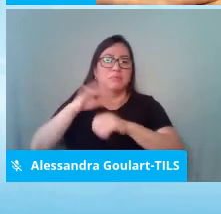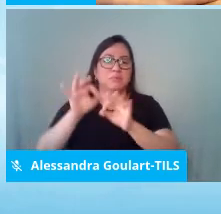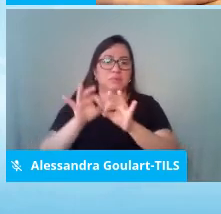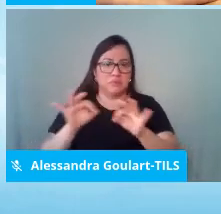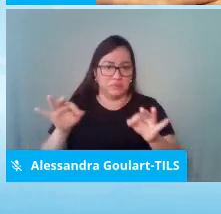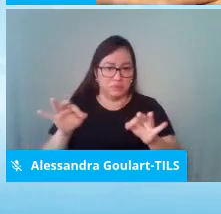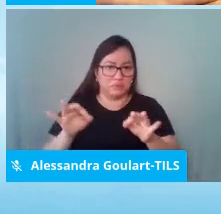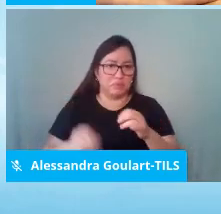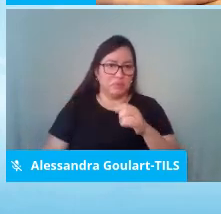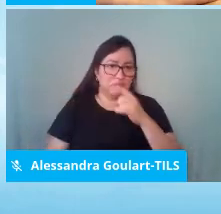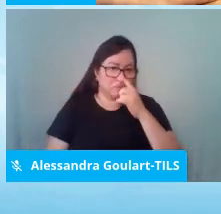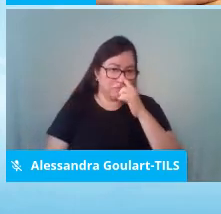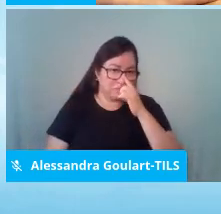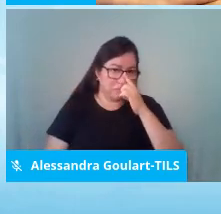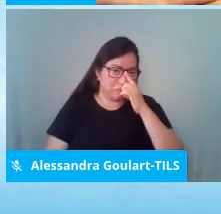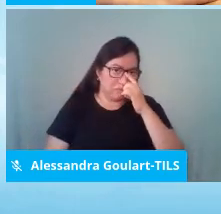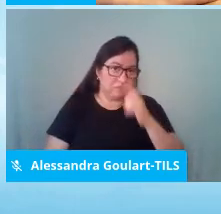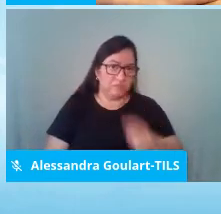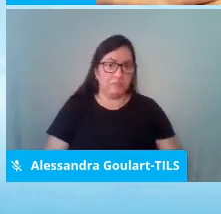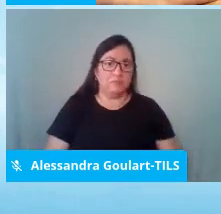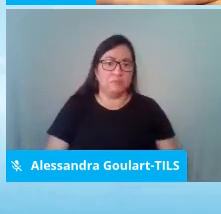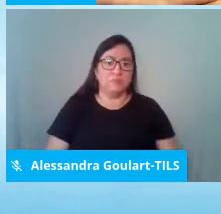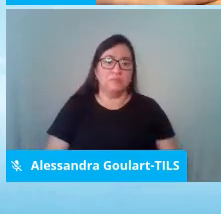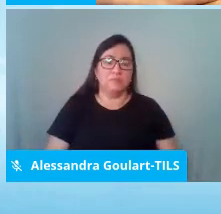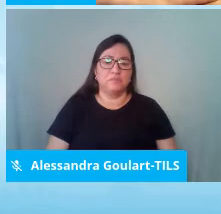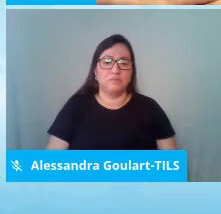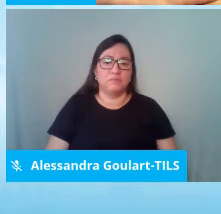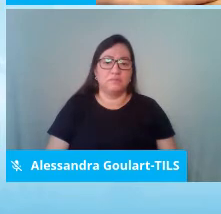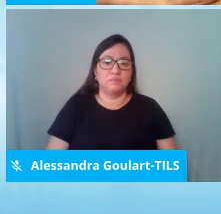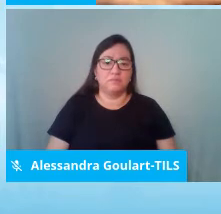O próximo pode passar, Marlon.